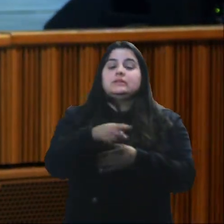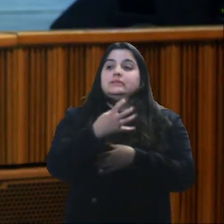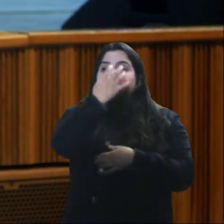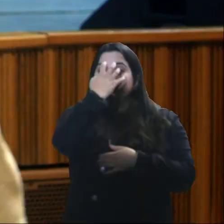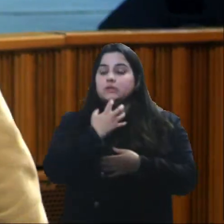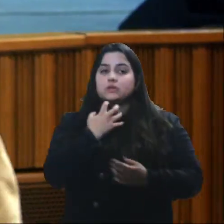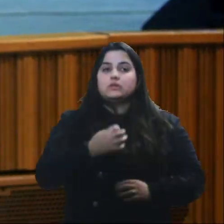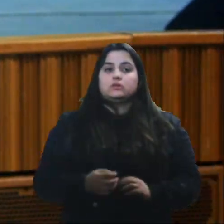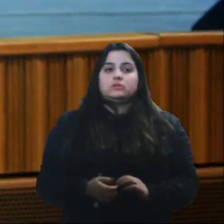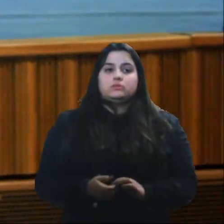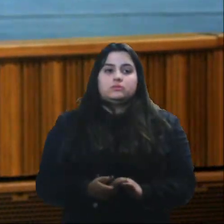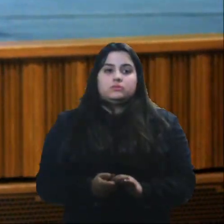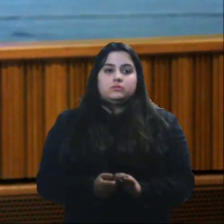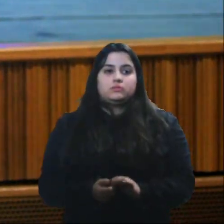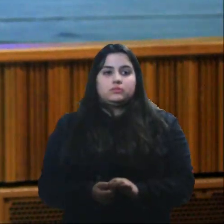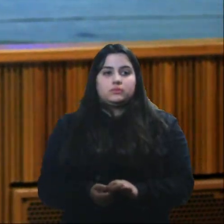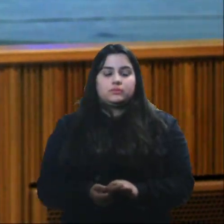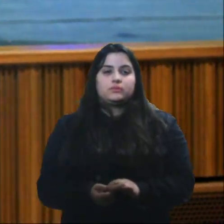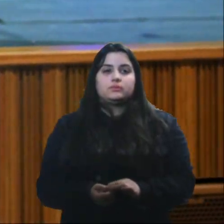séria.